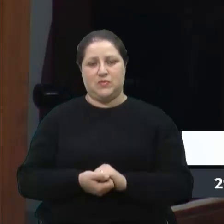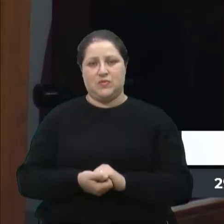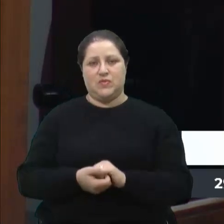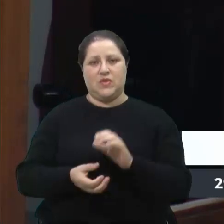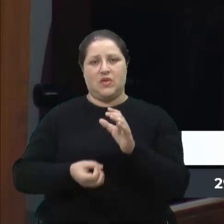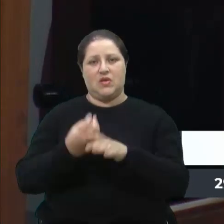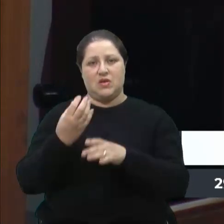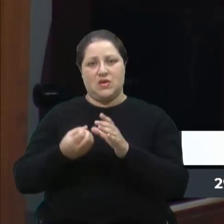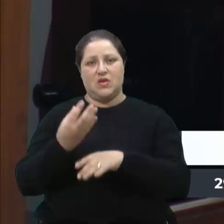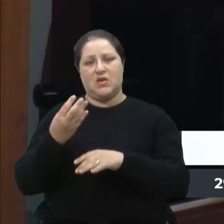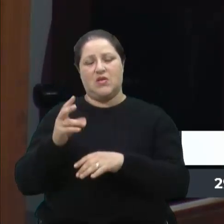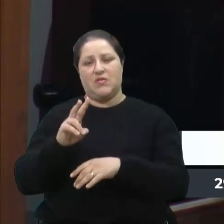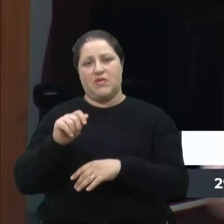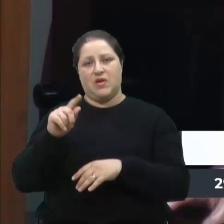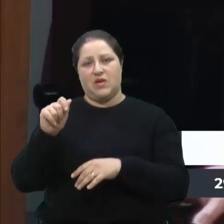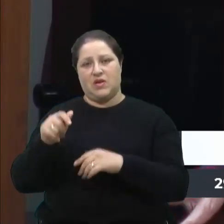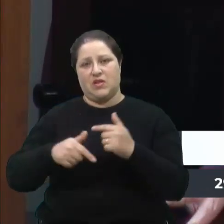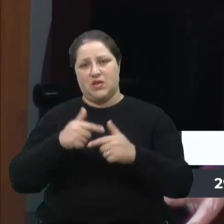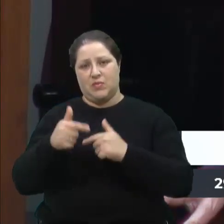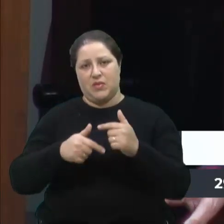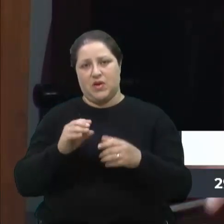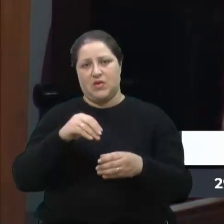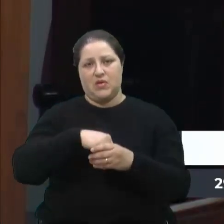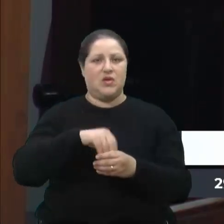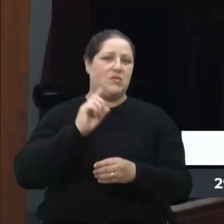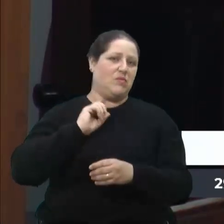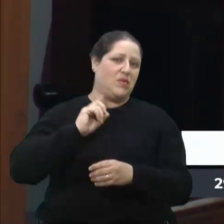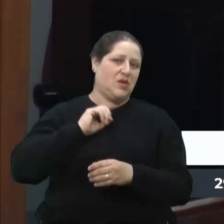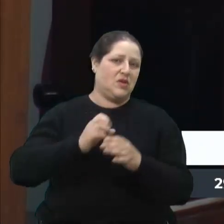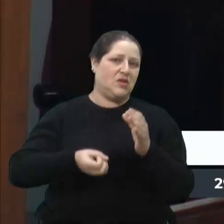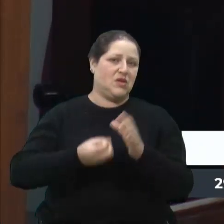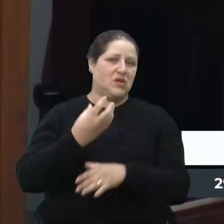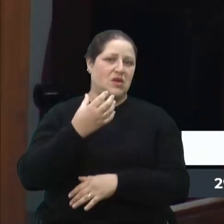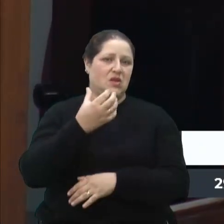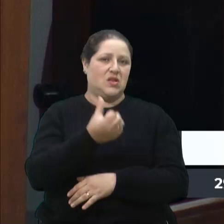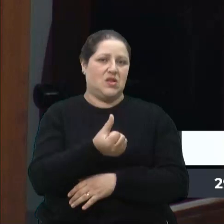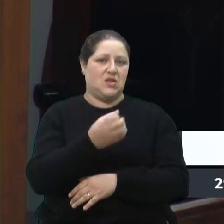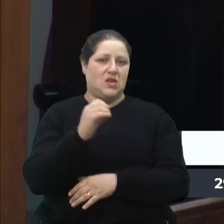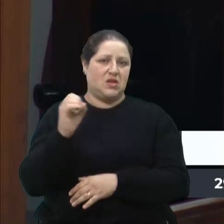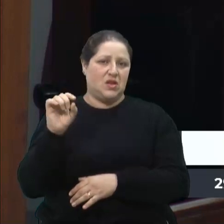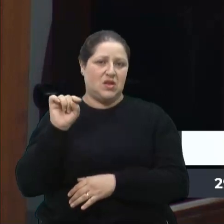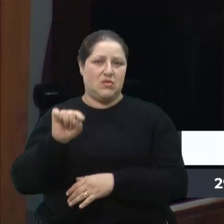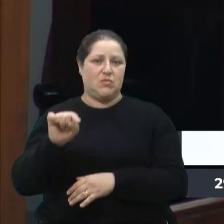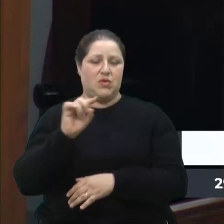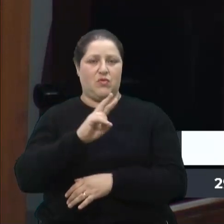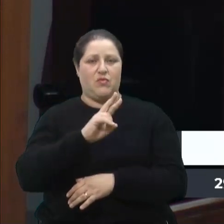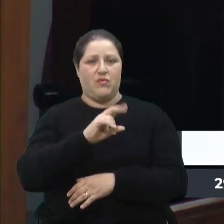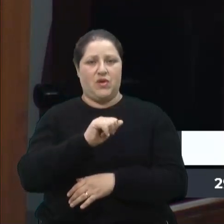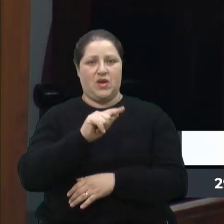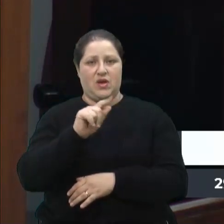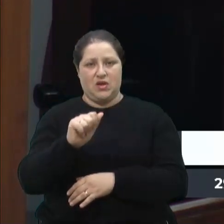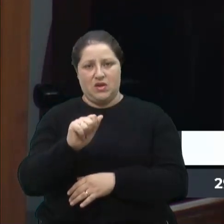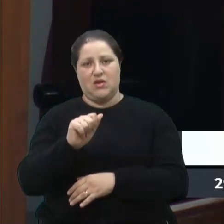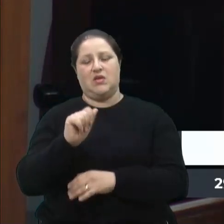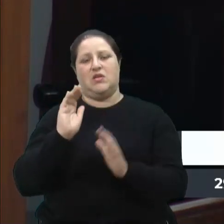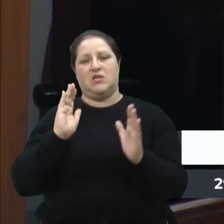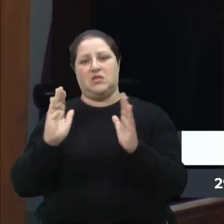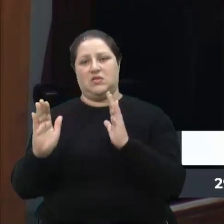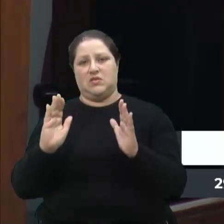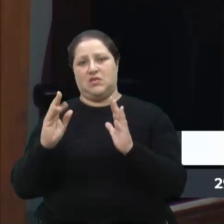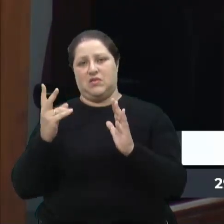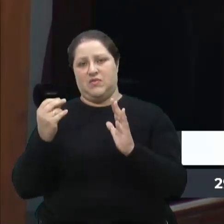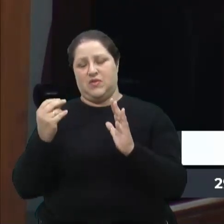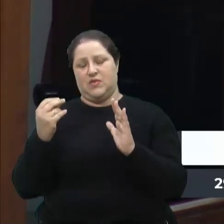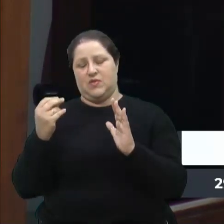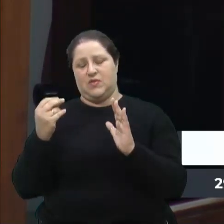Geração de empregos em Minas. Foram criados 600 mil vagas de emprego de 2019 a